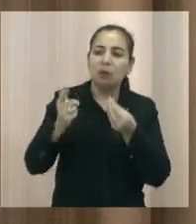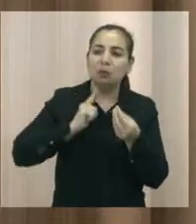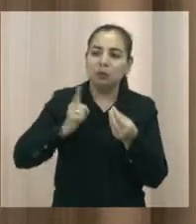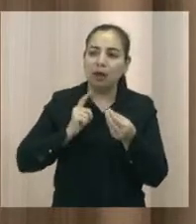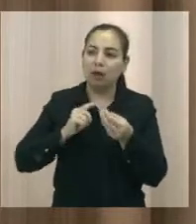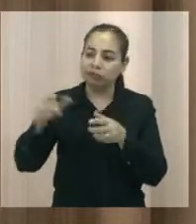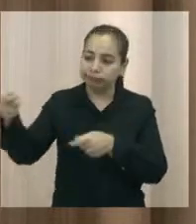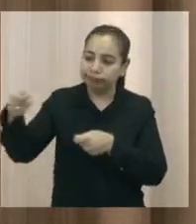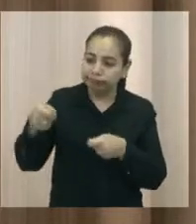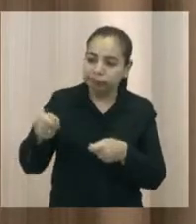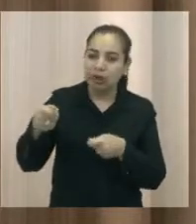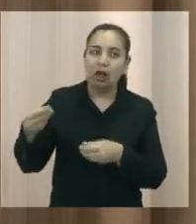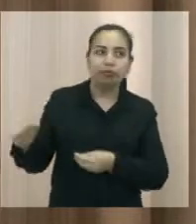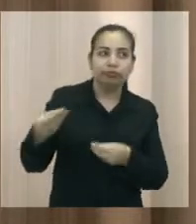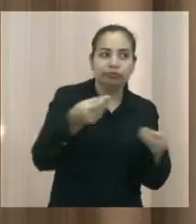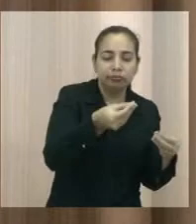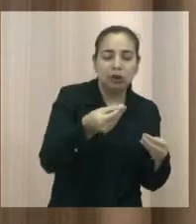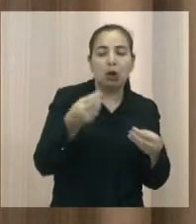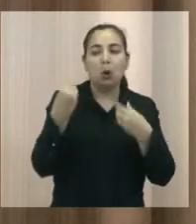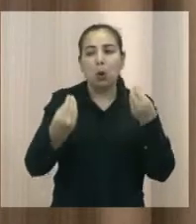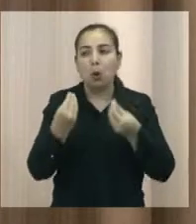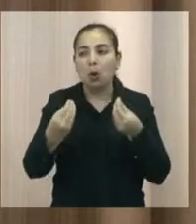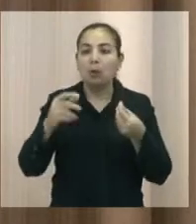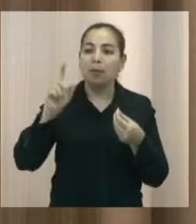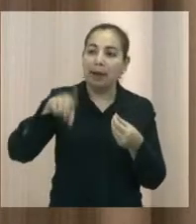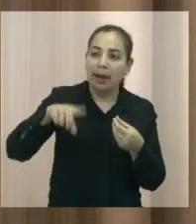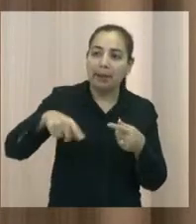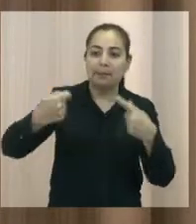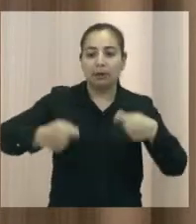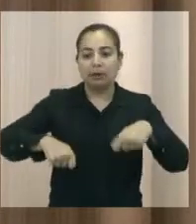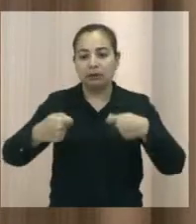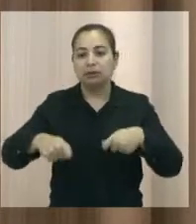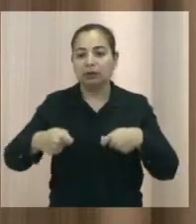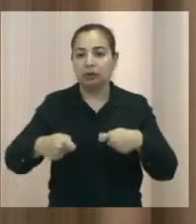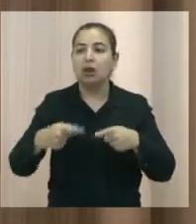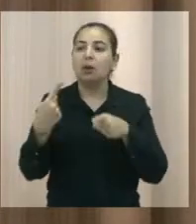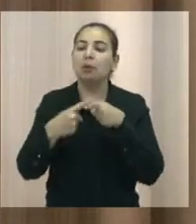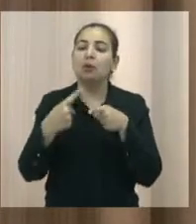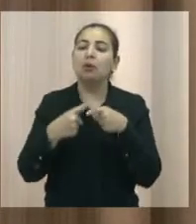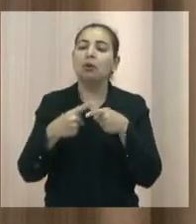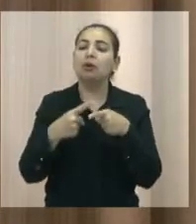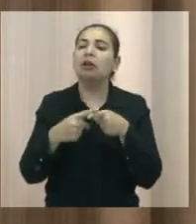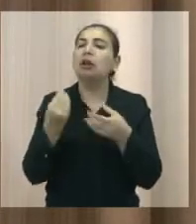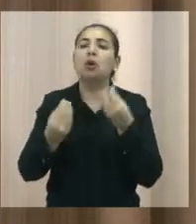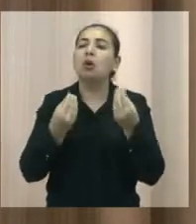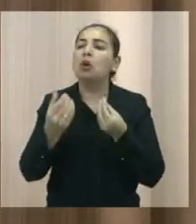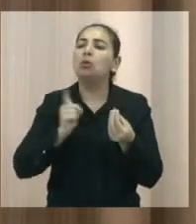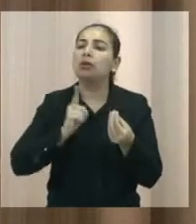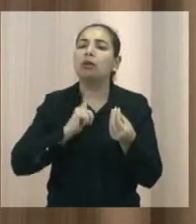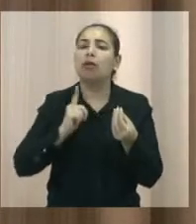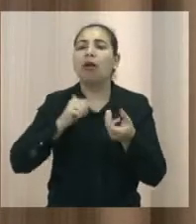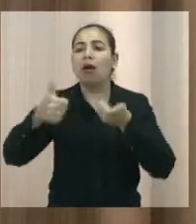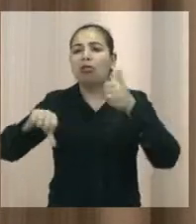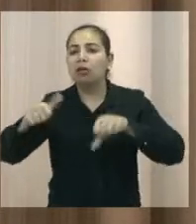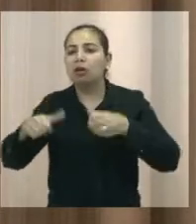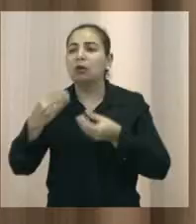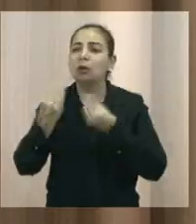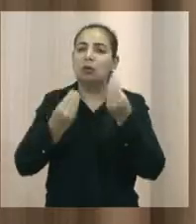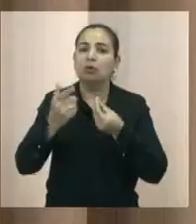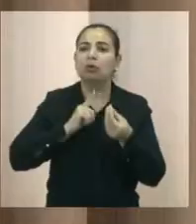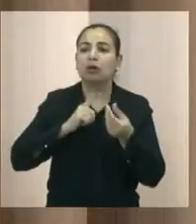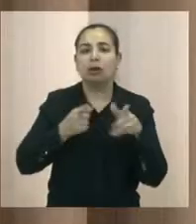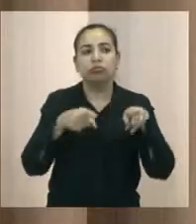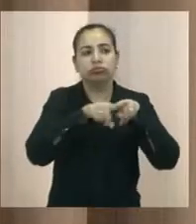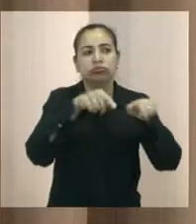é que é essa necessidade. A gente sabe que, claro, é quando a população busca, né, mas de que forma tudo isso é analisado, esse trabalho em parceria é